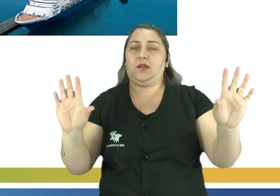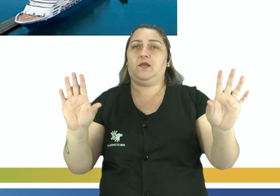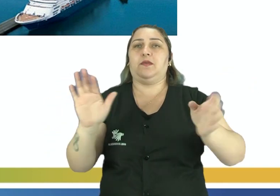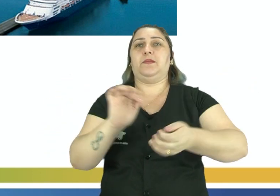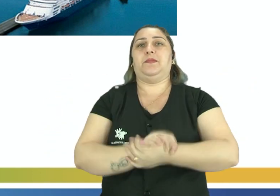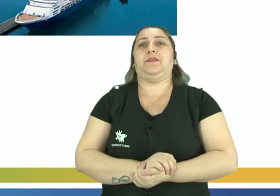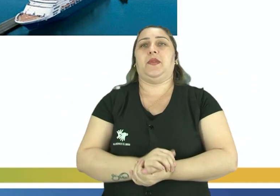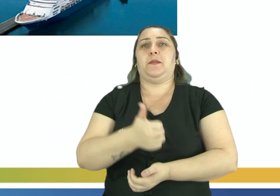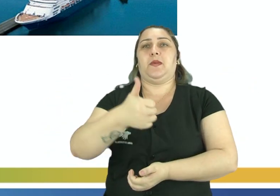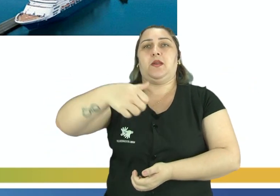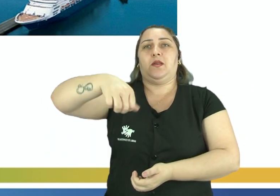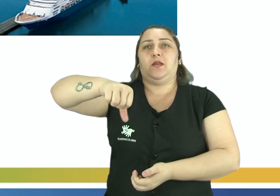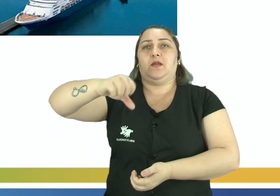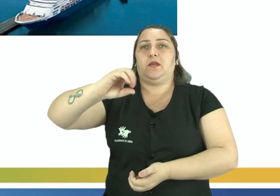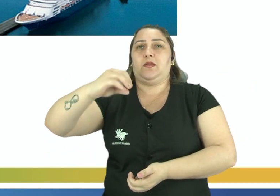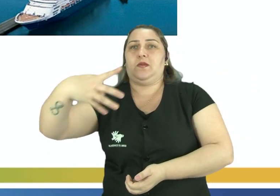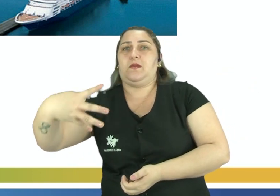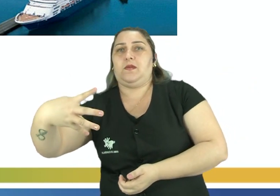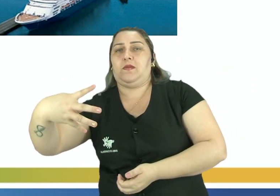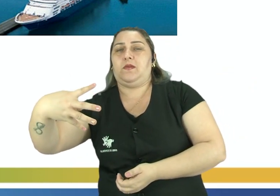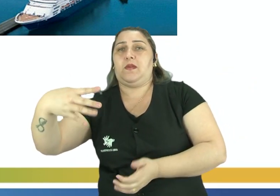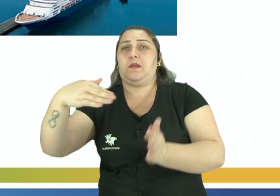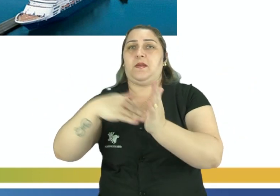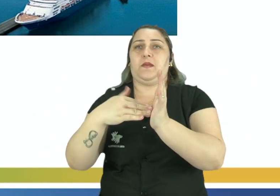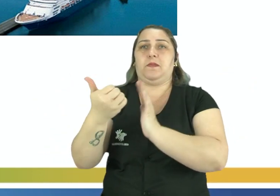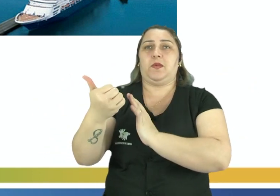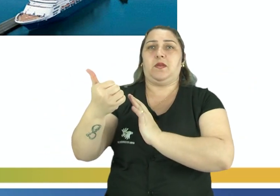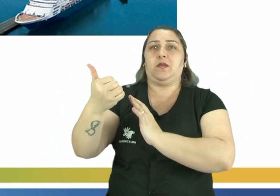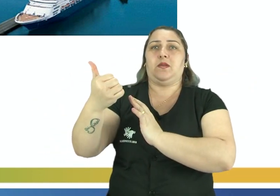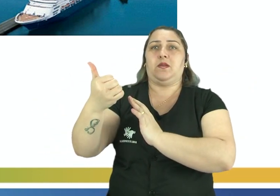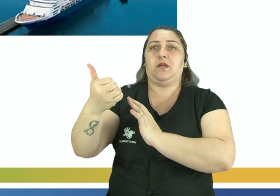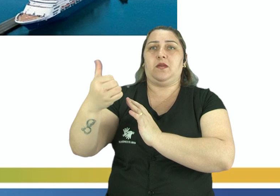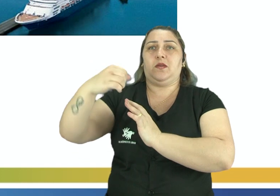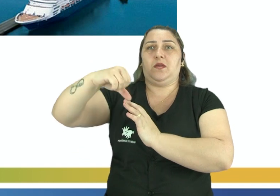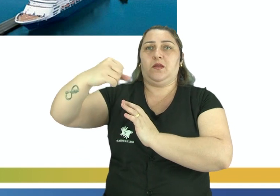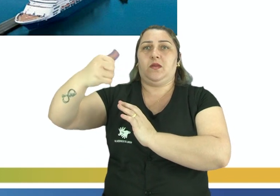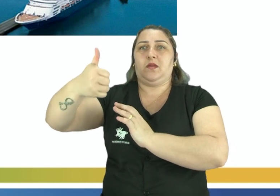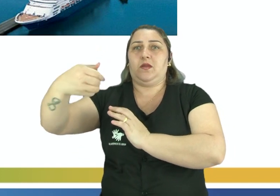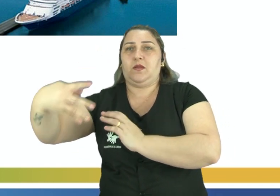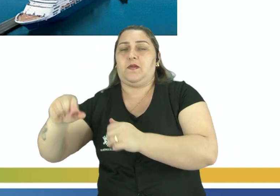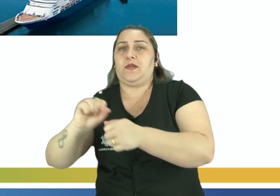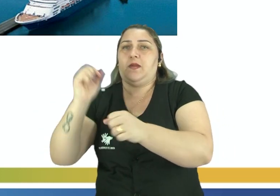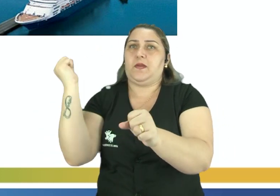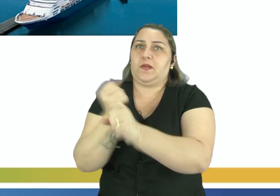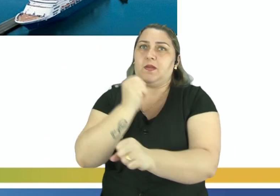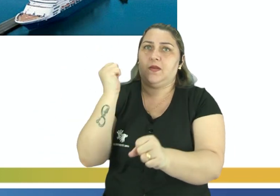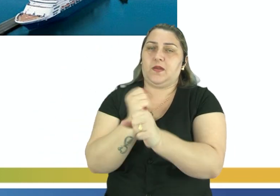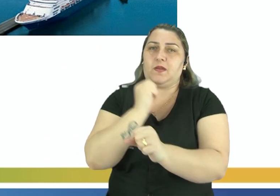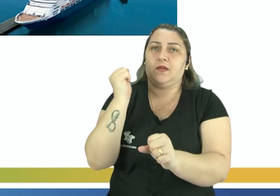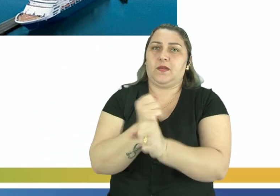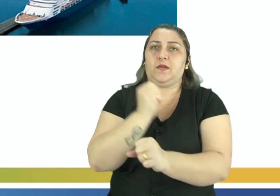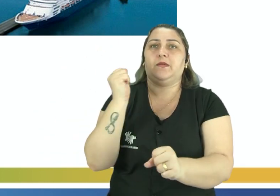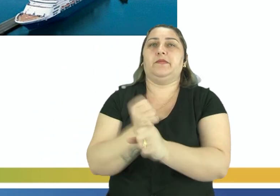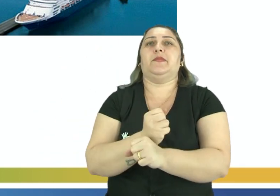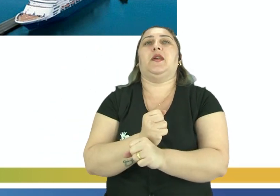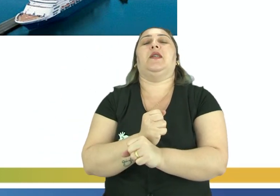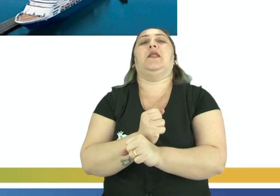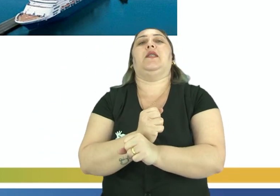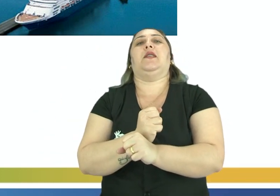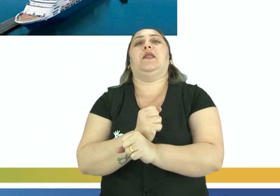entre 1904 a 1914 fizeram a construção, tiveram a